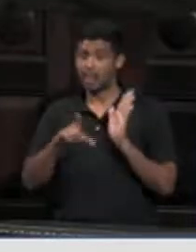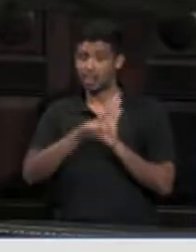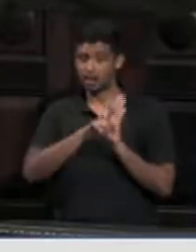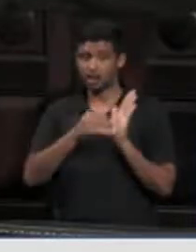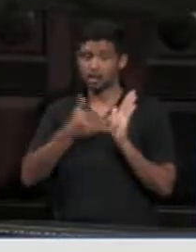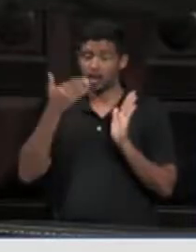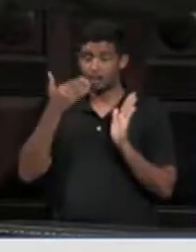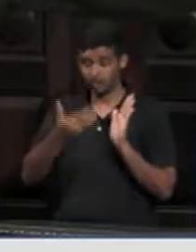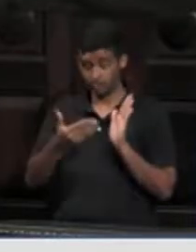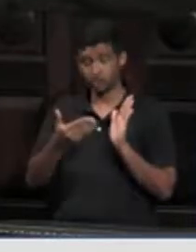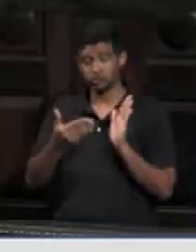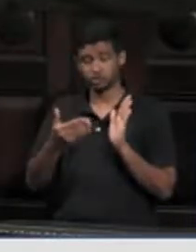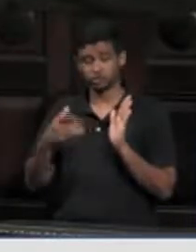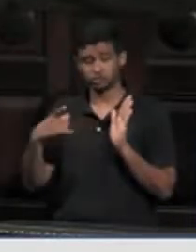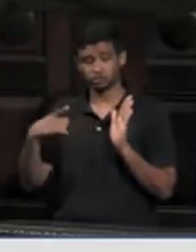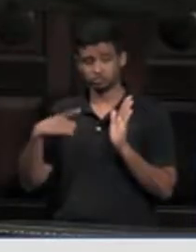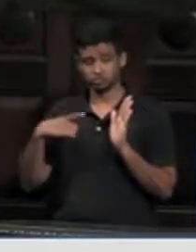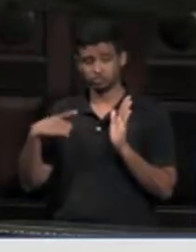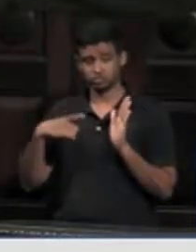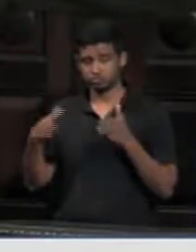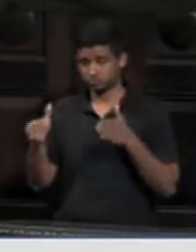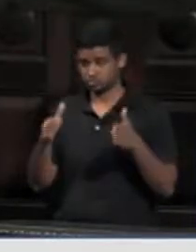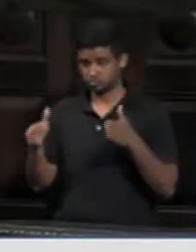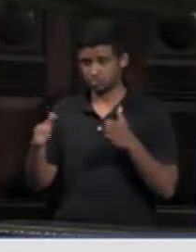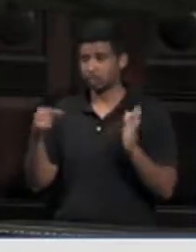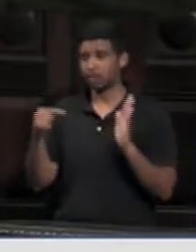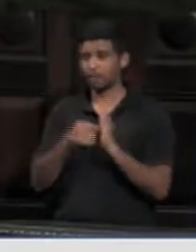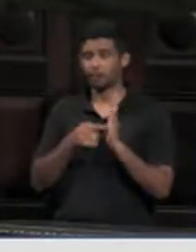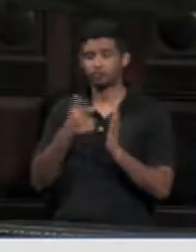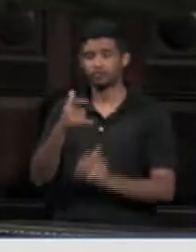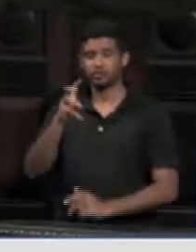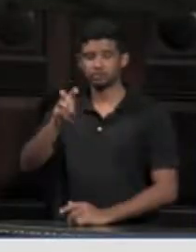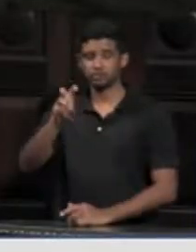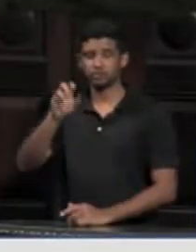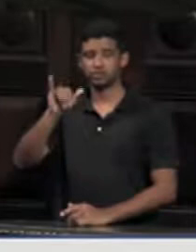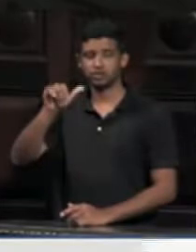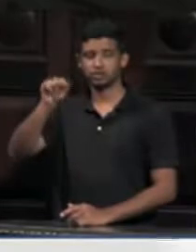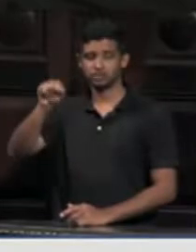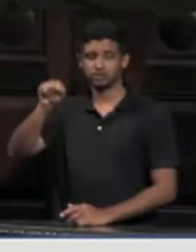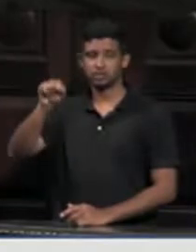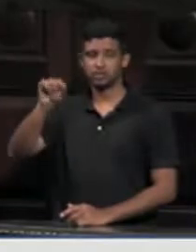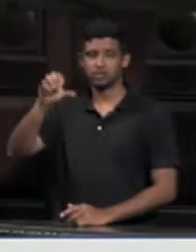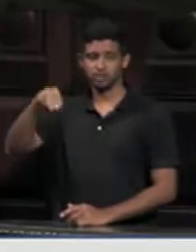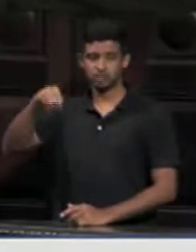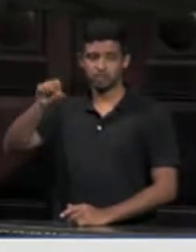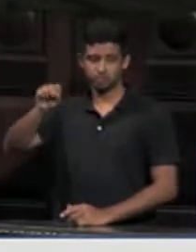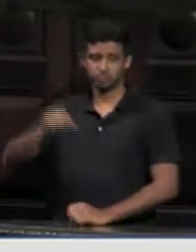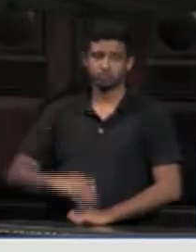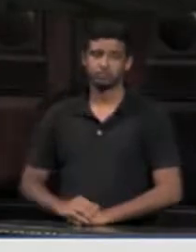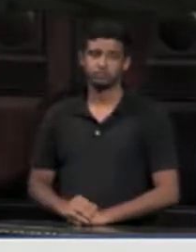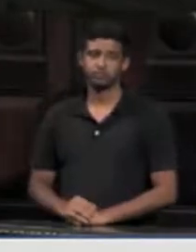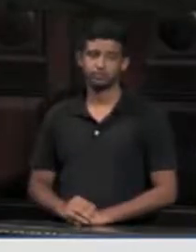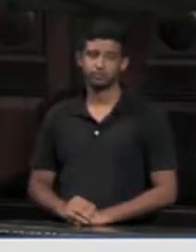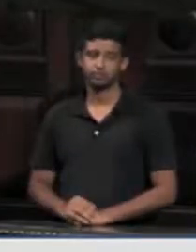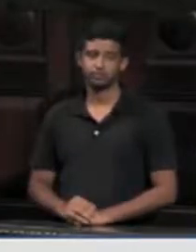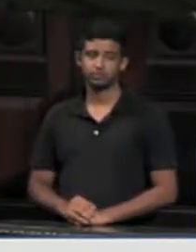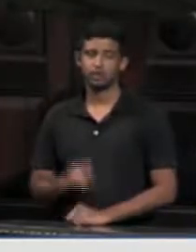a previsão de ponto 25 do ICMS para